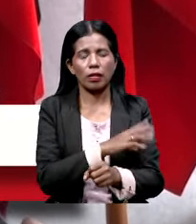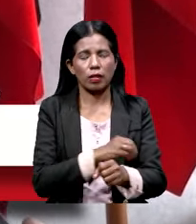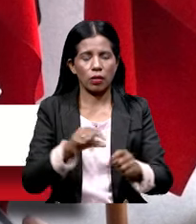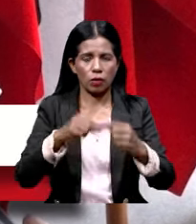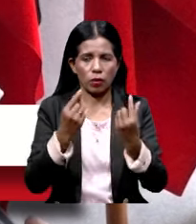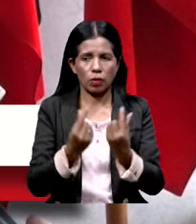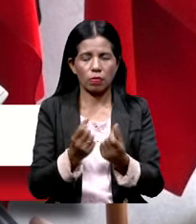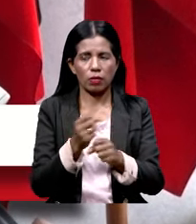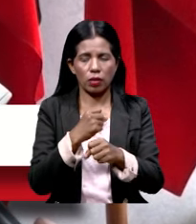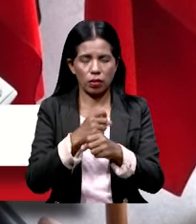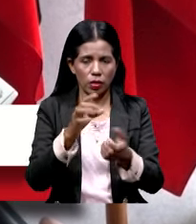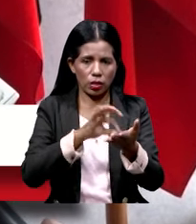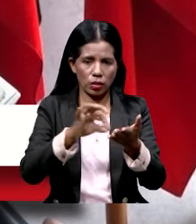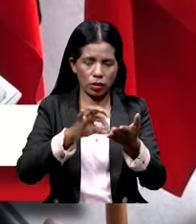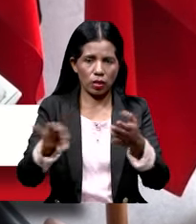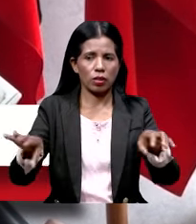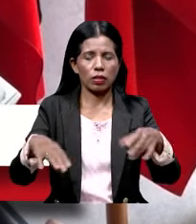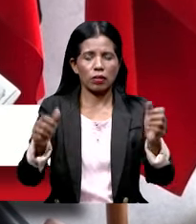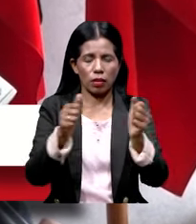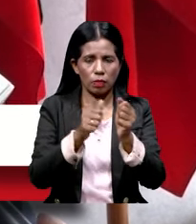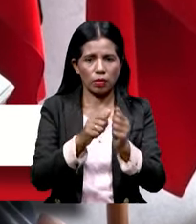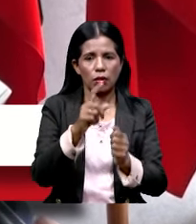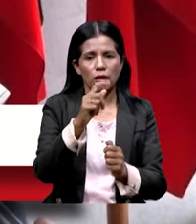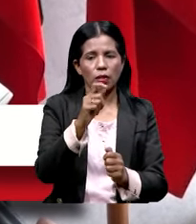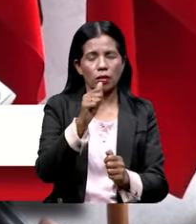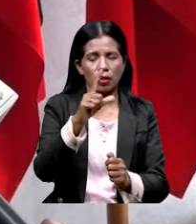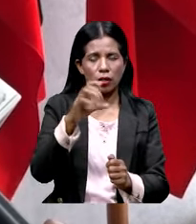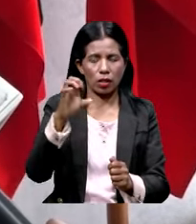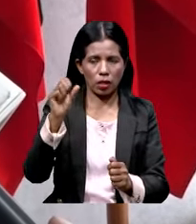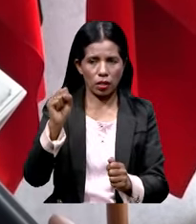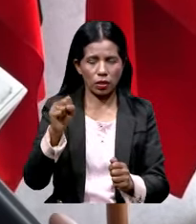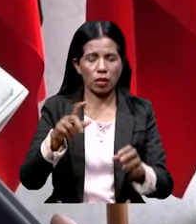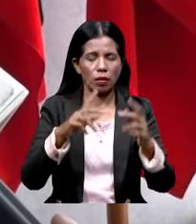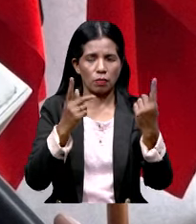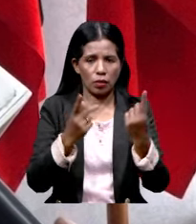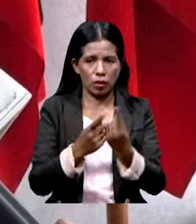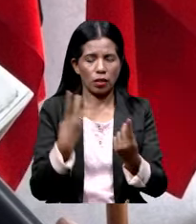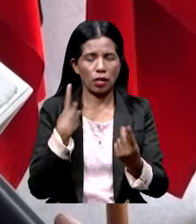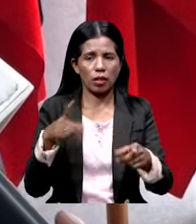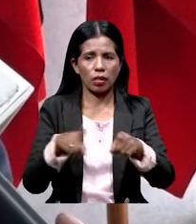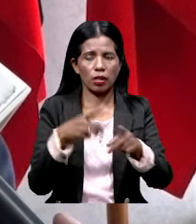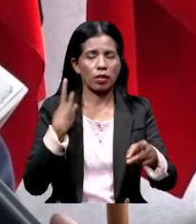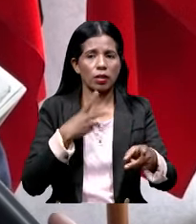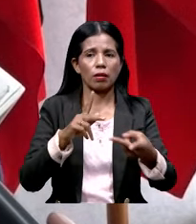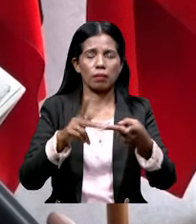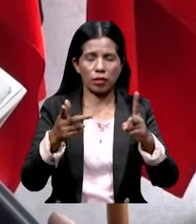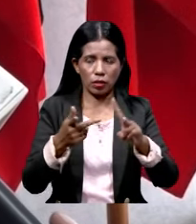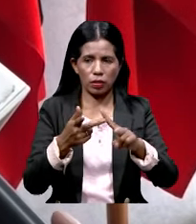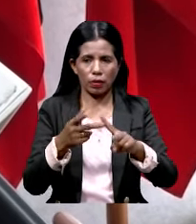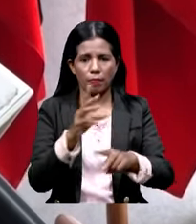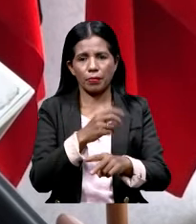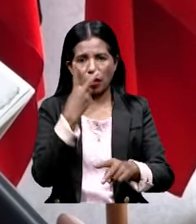se halou assina contrato com Thales, que a companhia NB saia nessa e tenha parceiro, ba